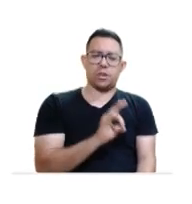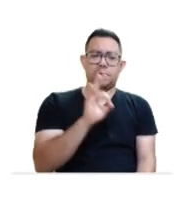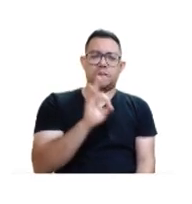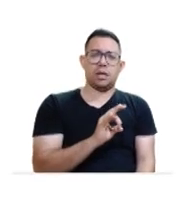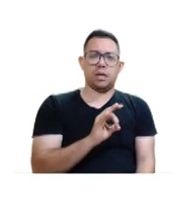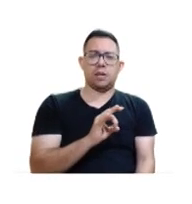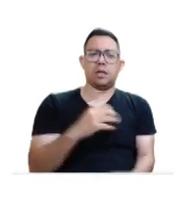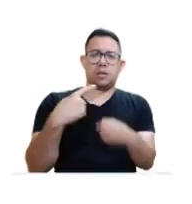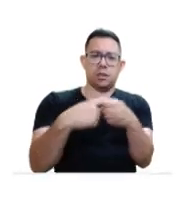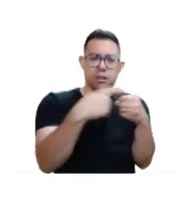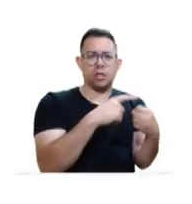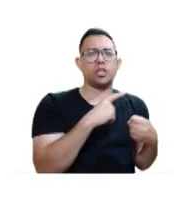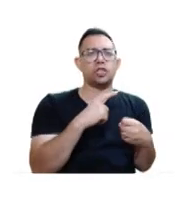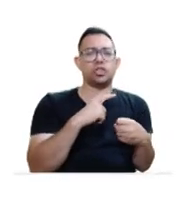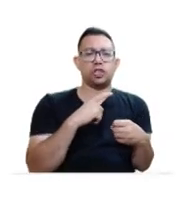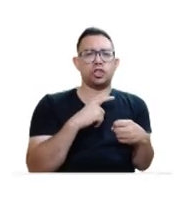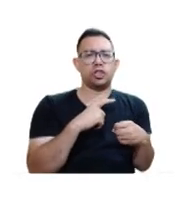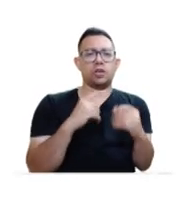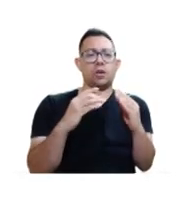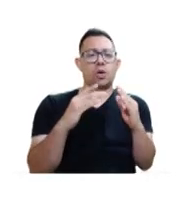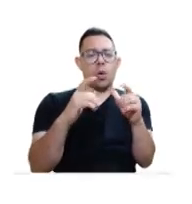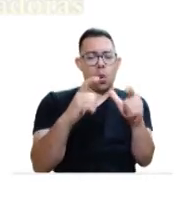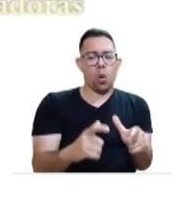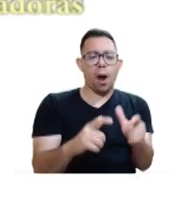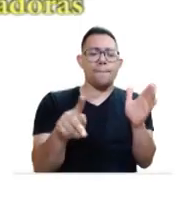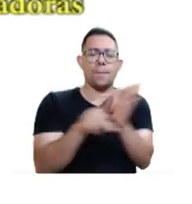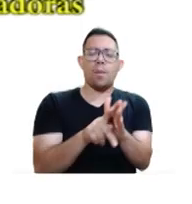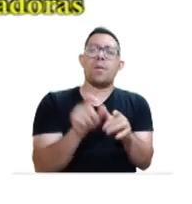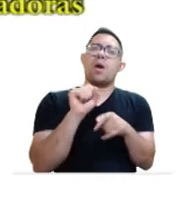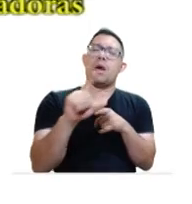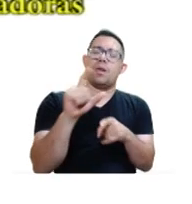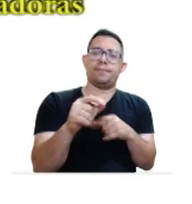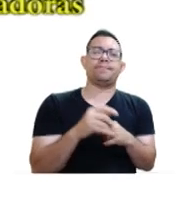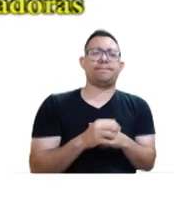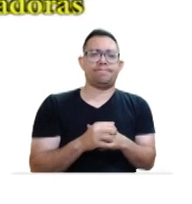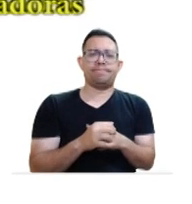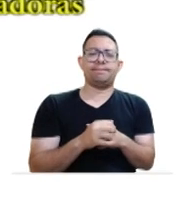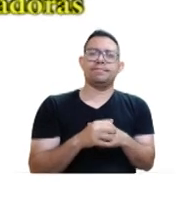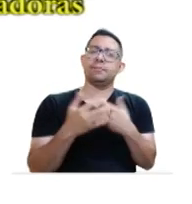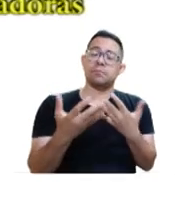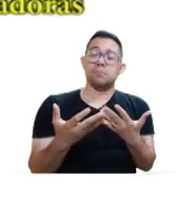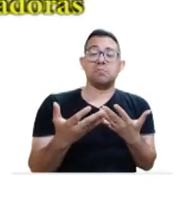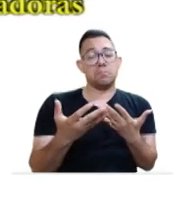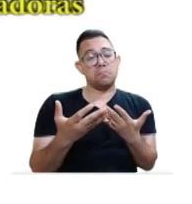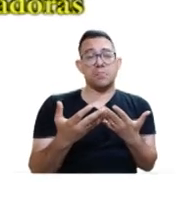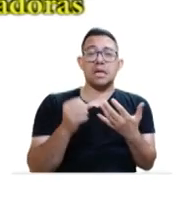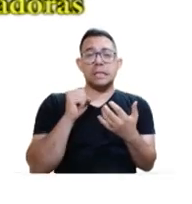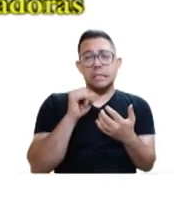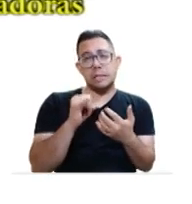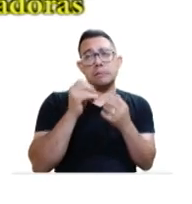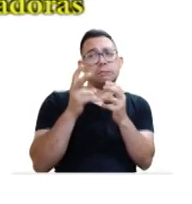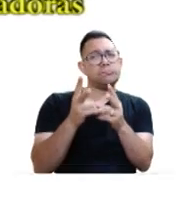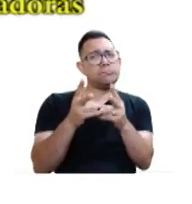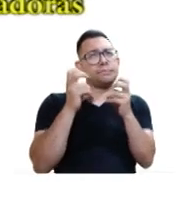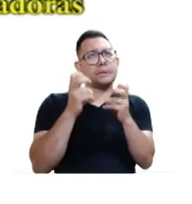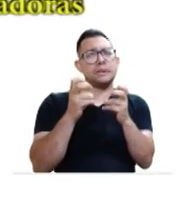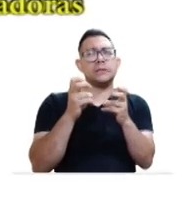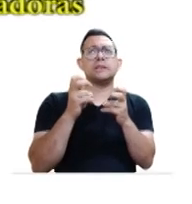23% das cidades brasileiras possuíam videolocadoras. Esse número nem é tão ruim,